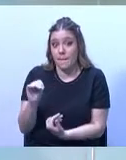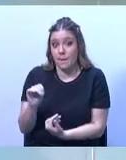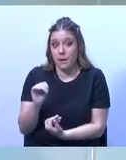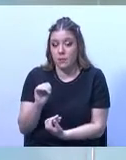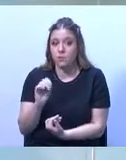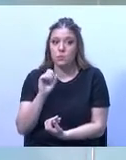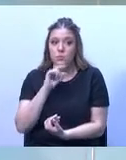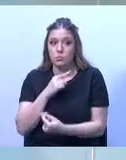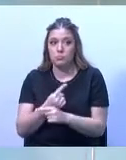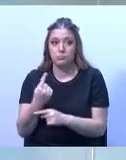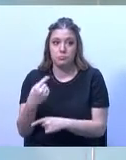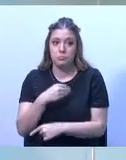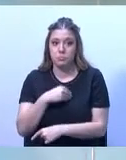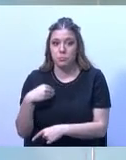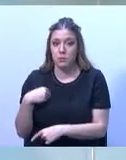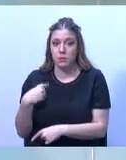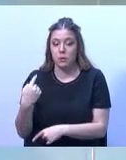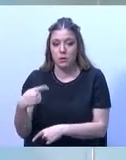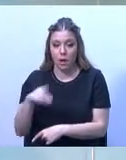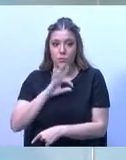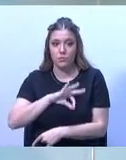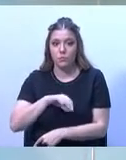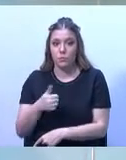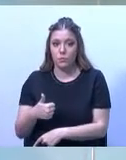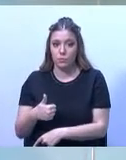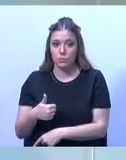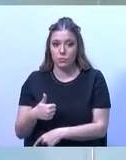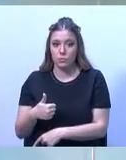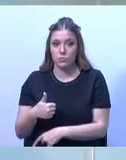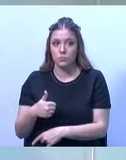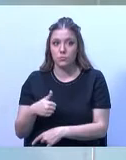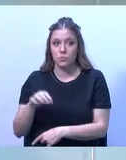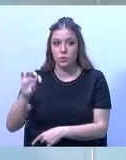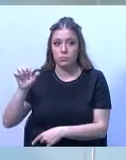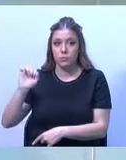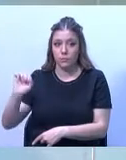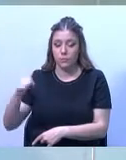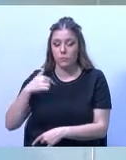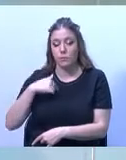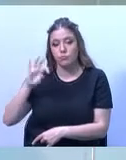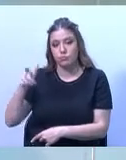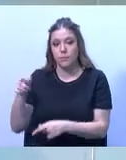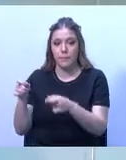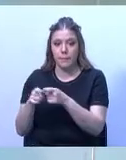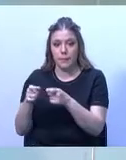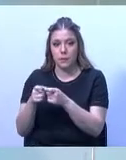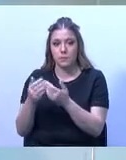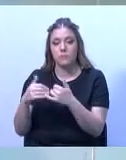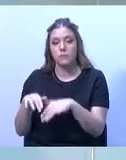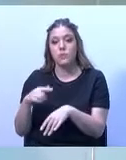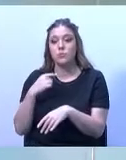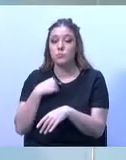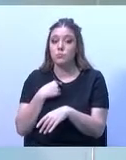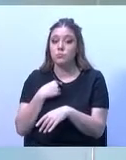que tem podologistas de bons profissionais no seu concelho, eu sou de um concelho vizinho, mas eu